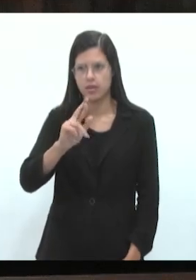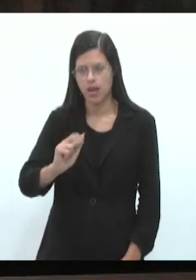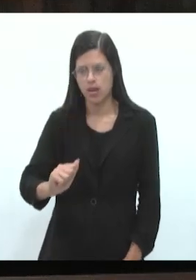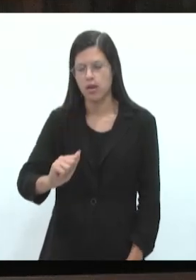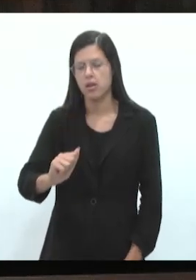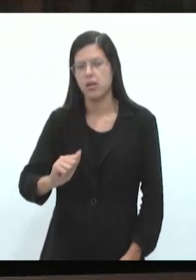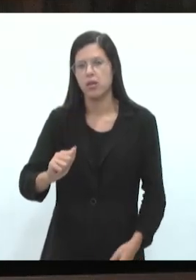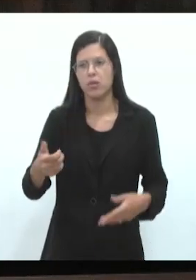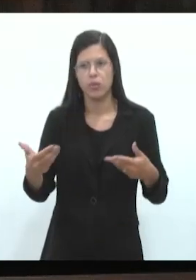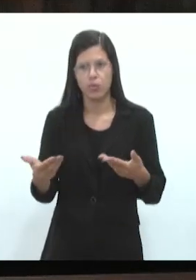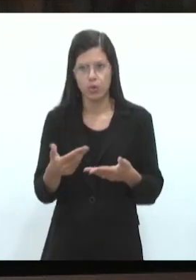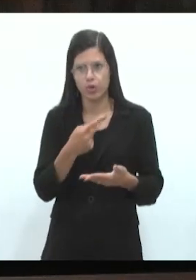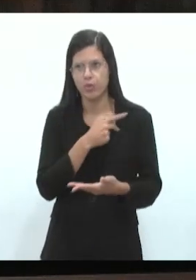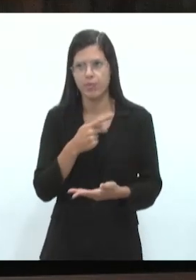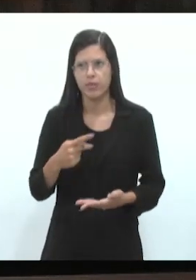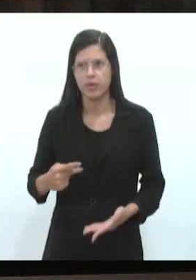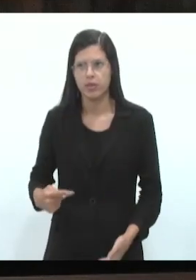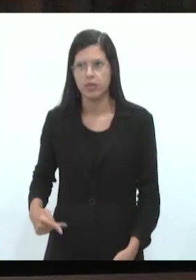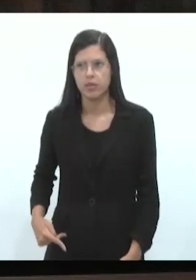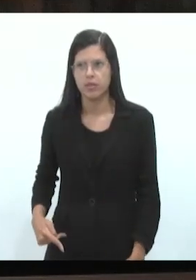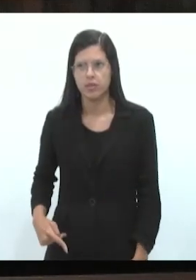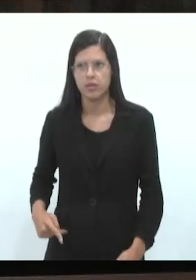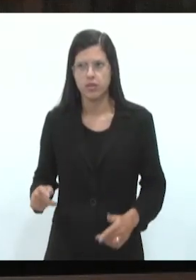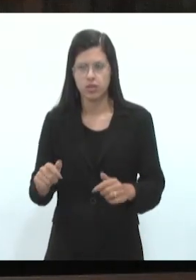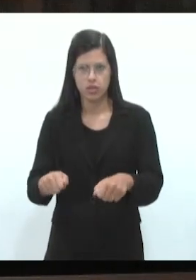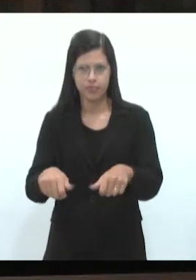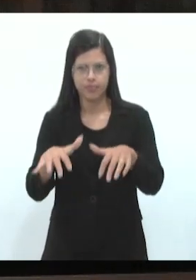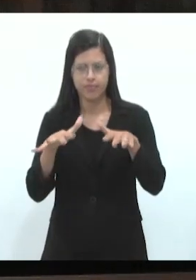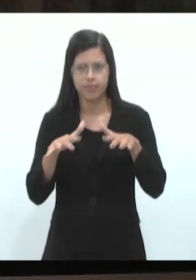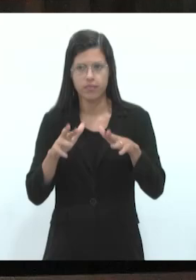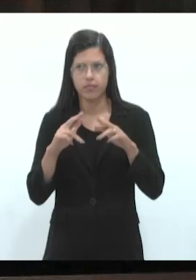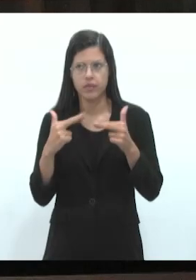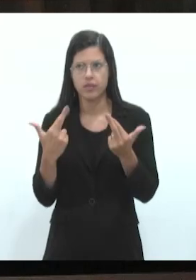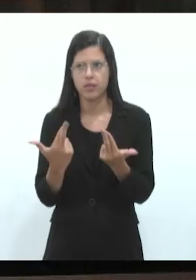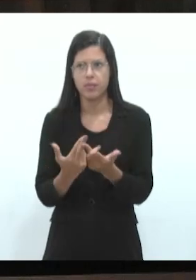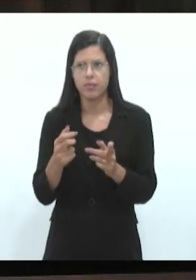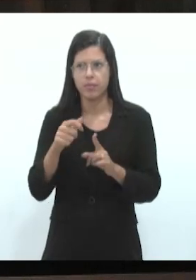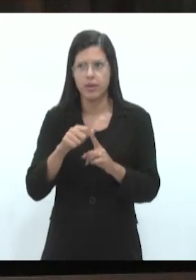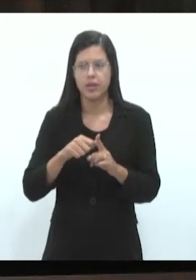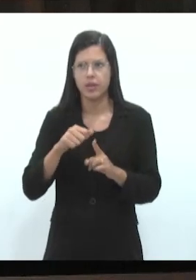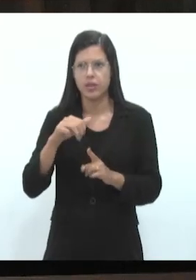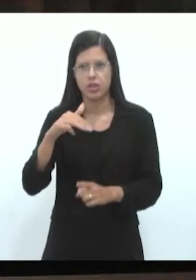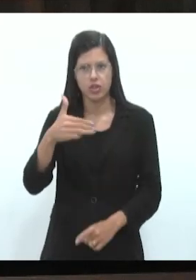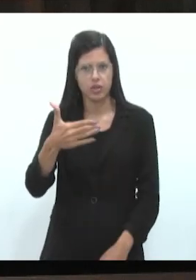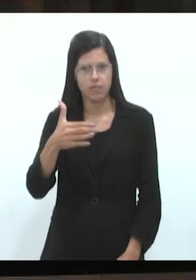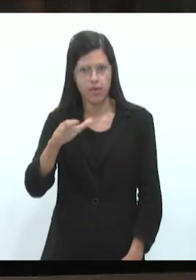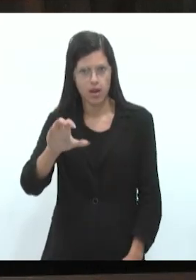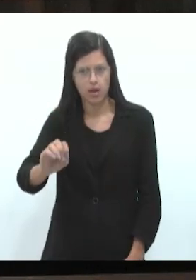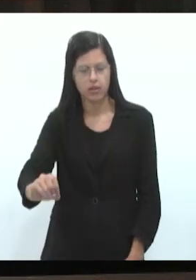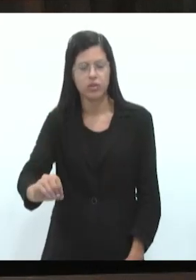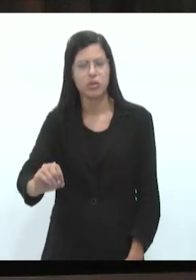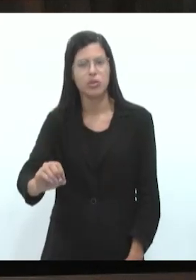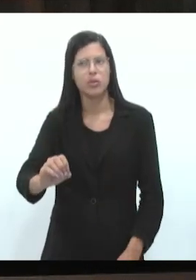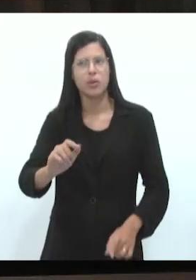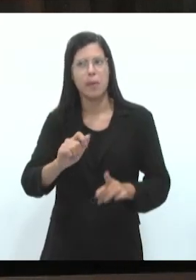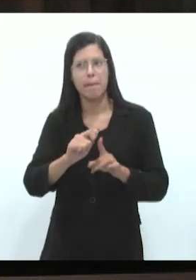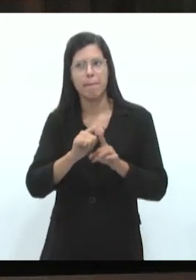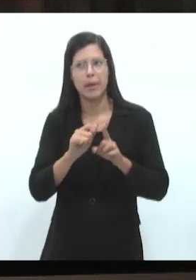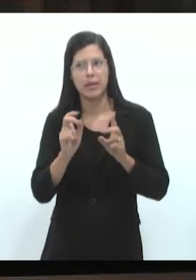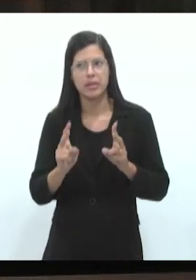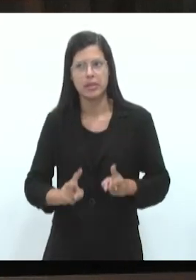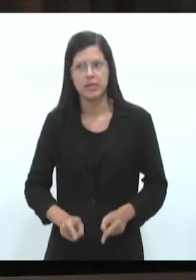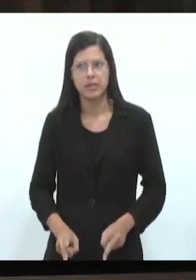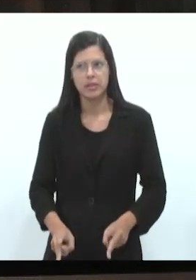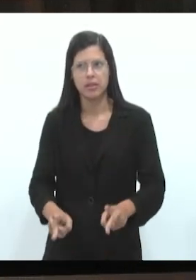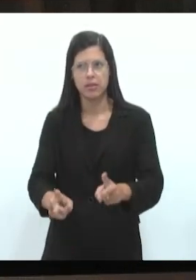hoje preside esta sessão, né? Mês de março, é um mês que é sempre,